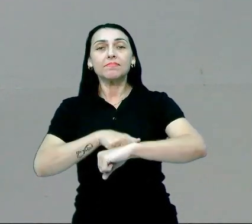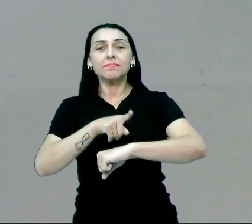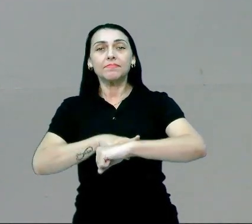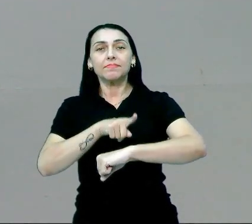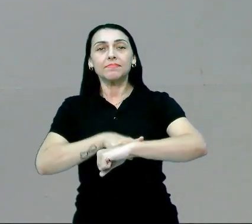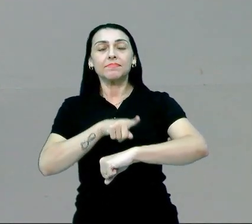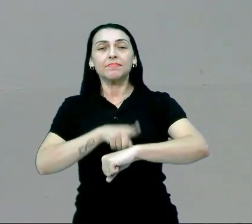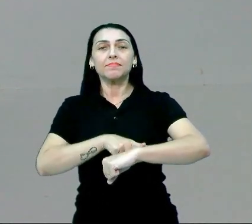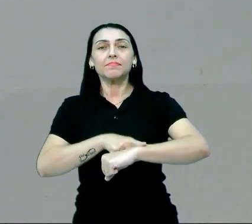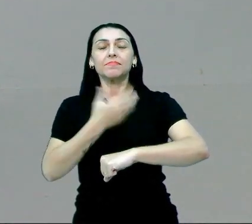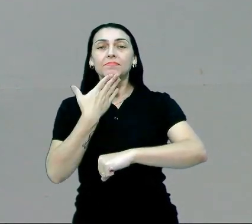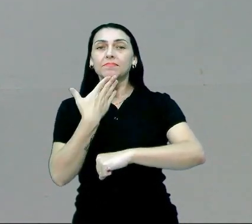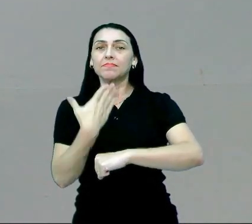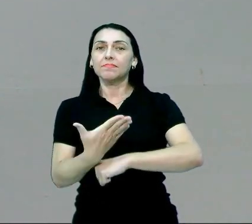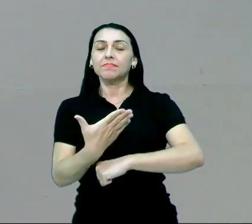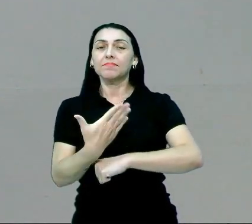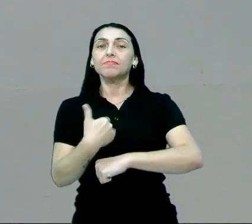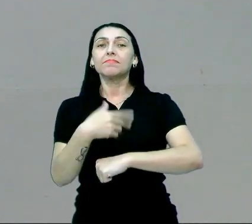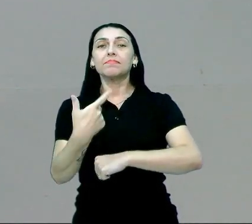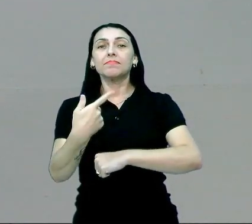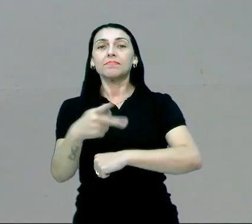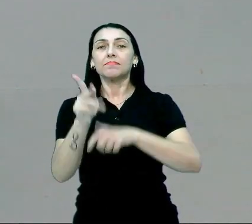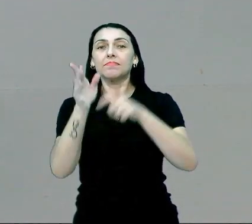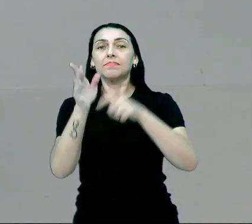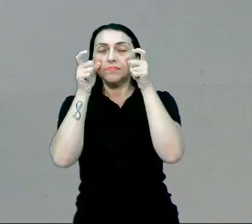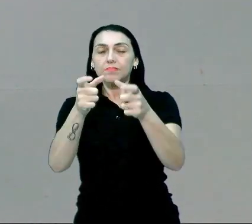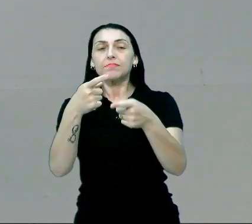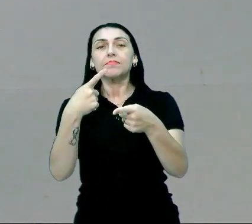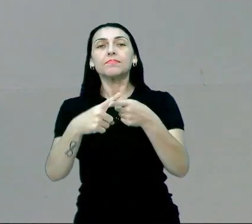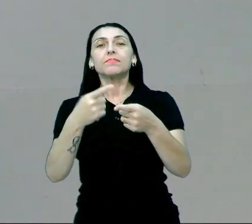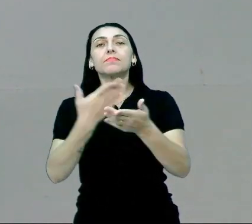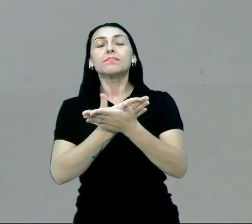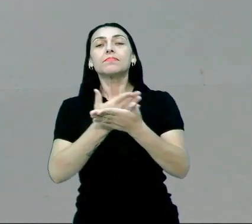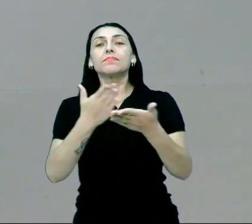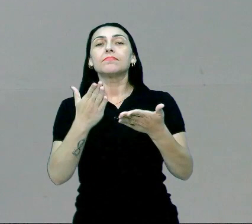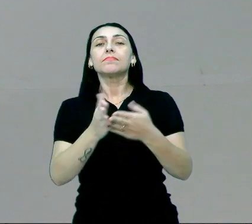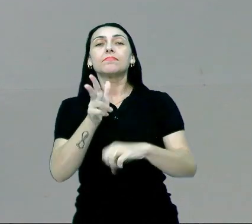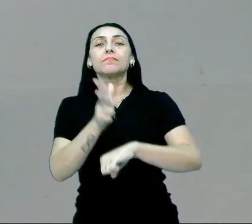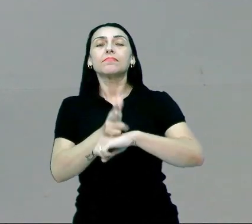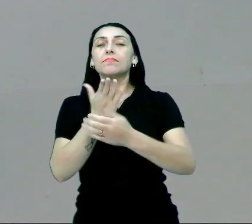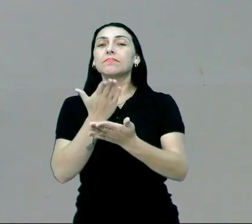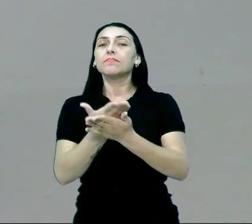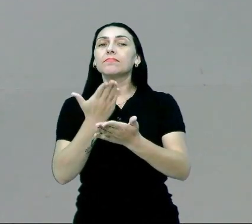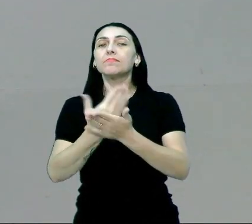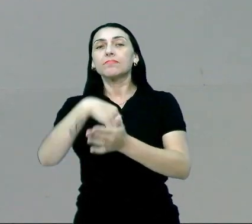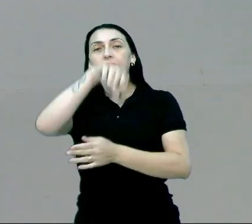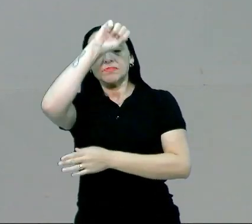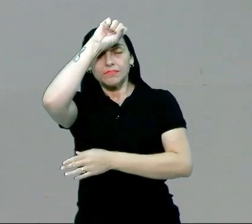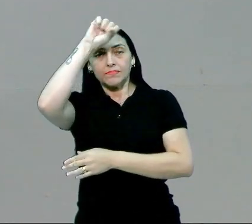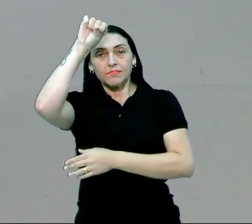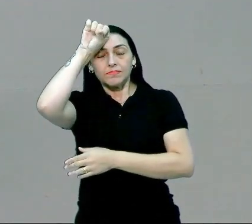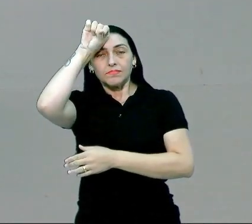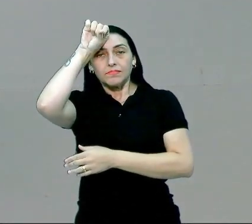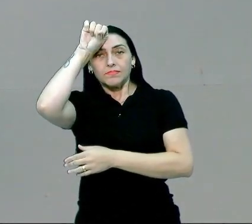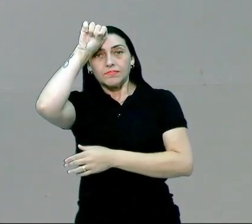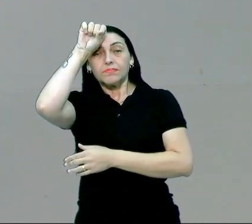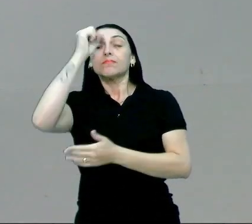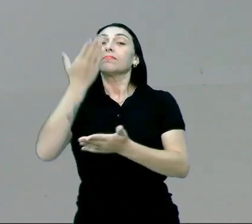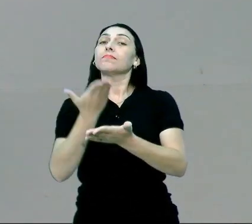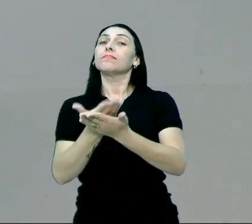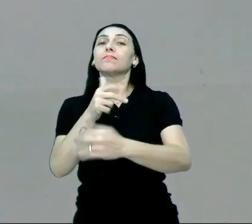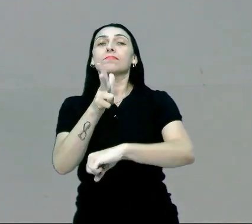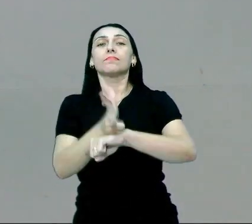deste momento eu peço a sua atenção, porque inicia a videoaula de Sociologia. E